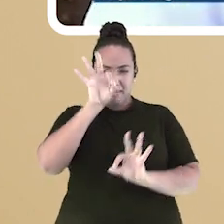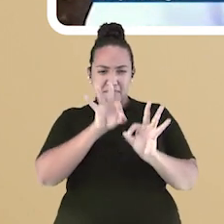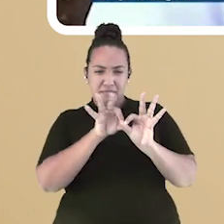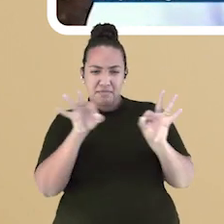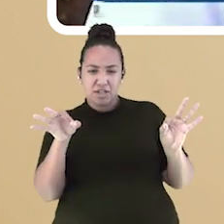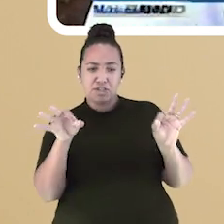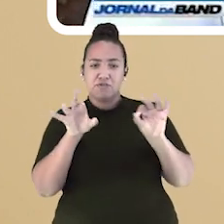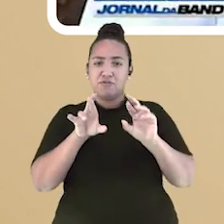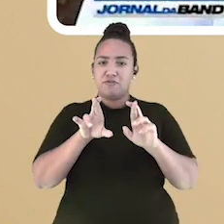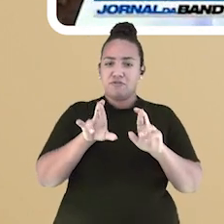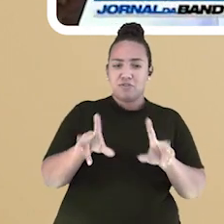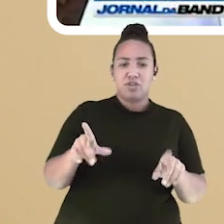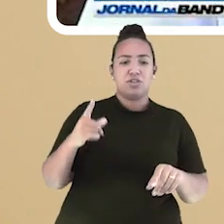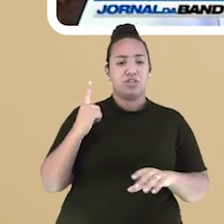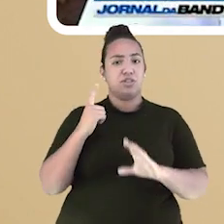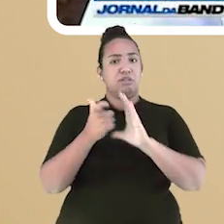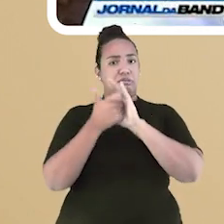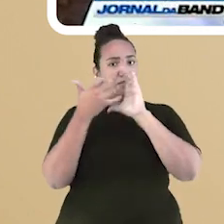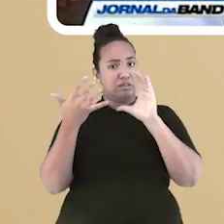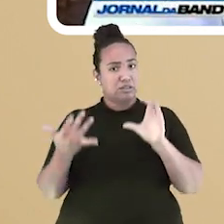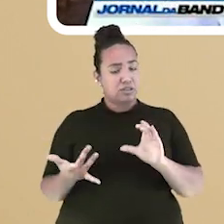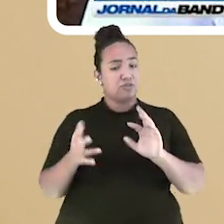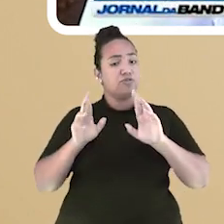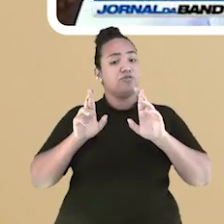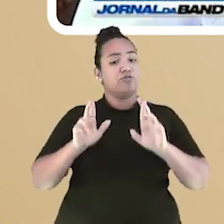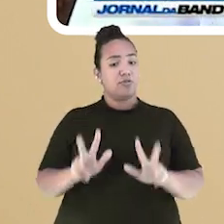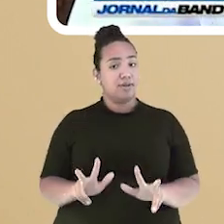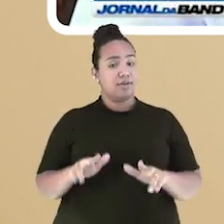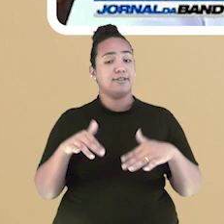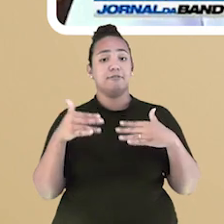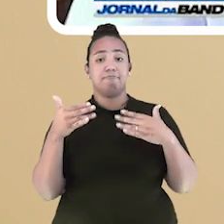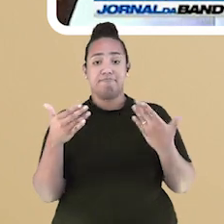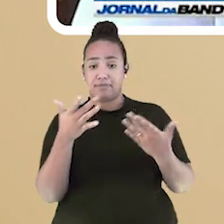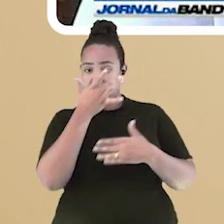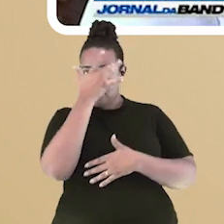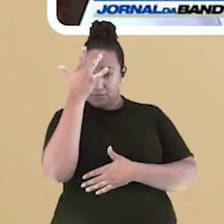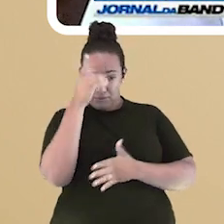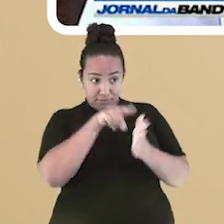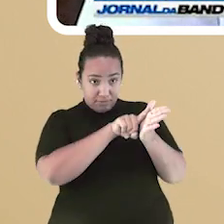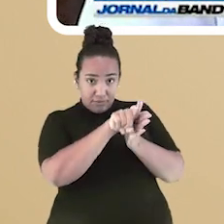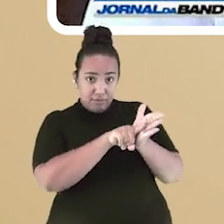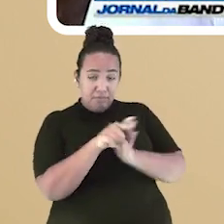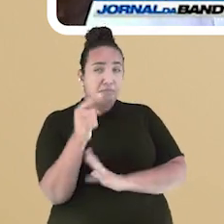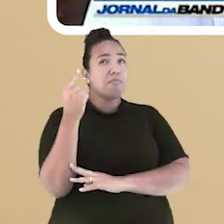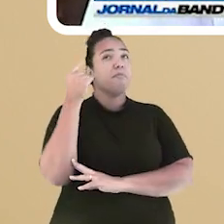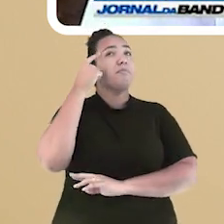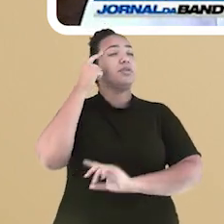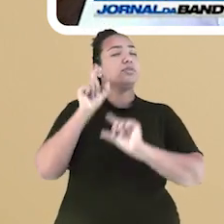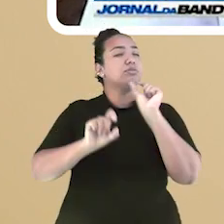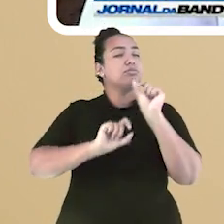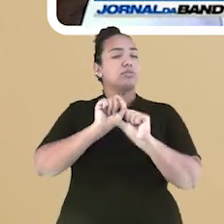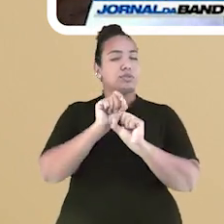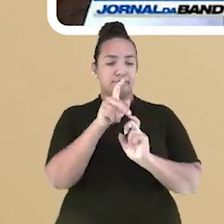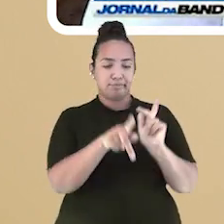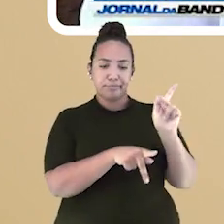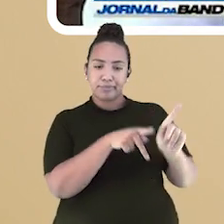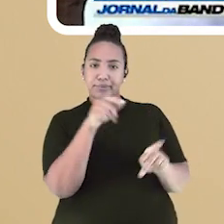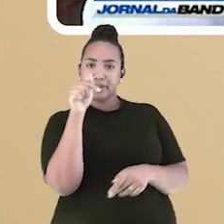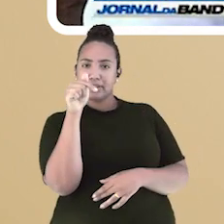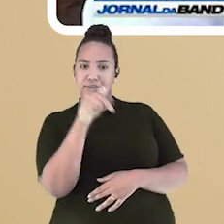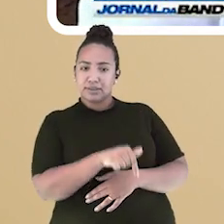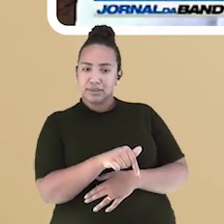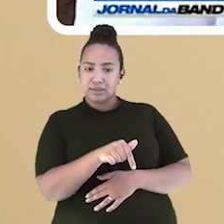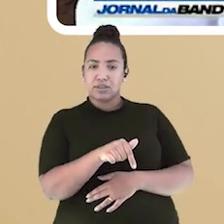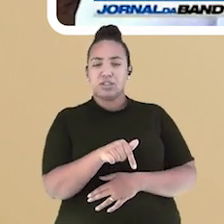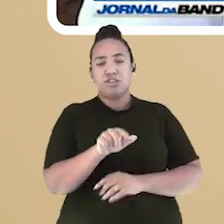das órbitas e outras características. O que levou os pesquisadores a pensar que essa população seria